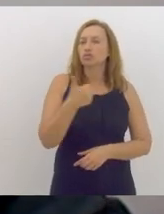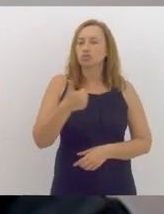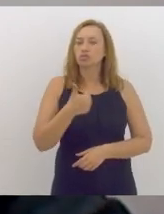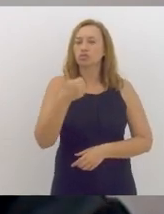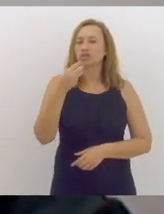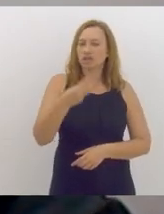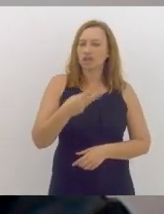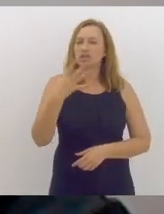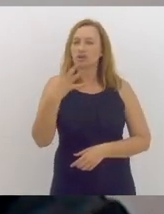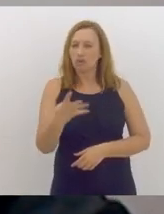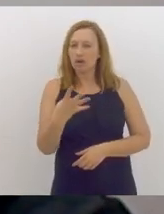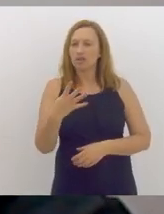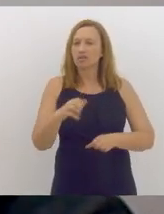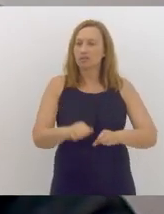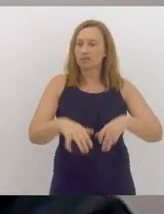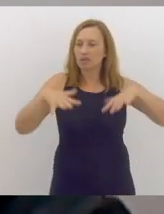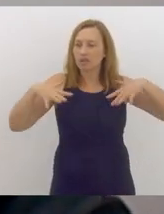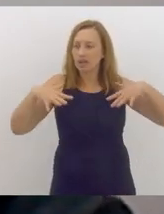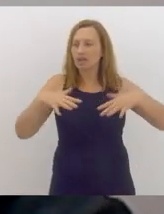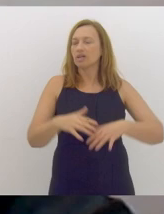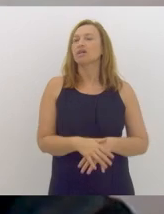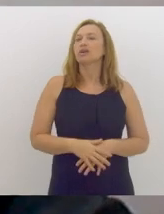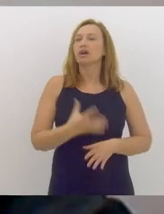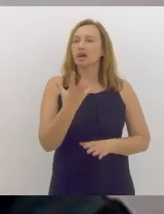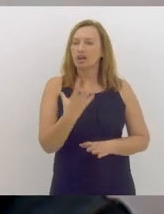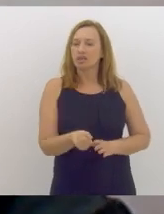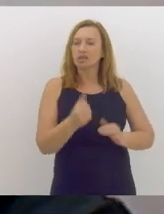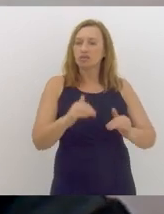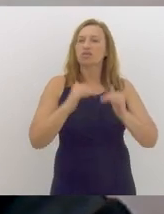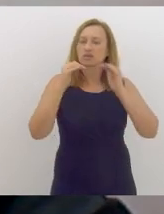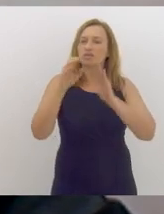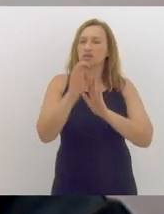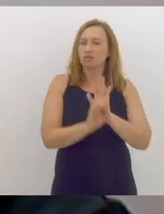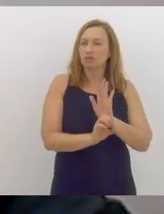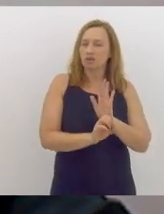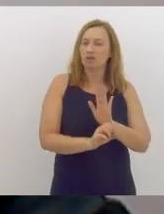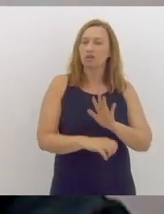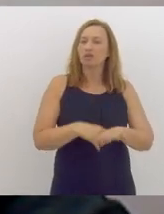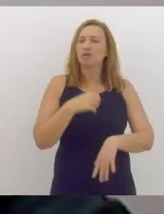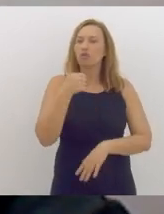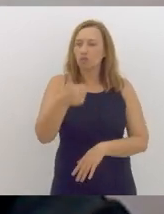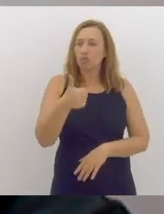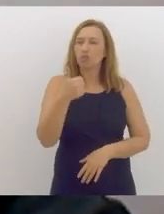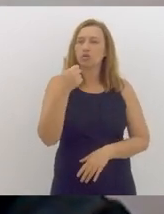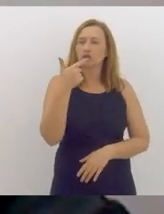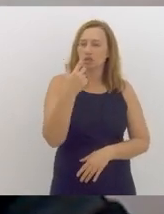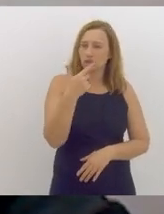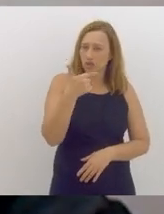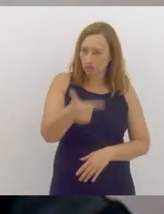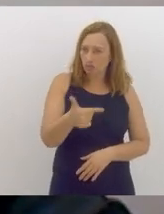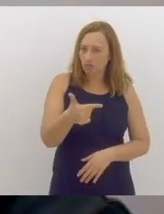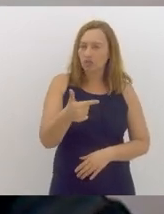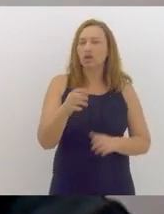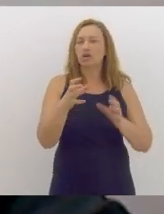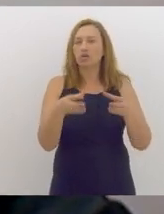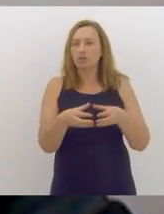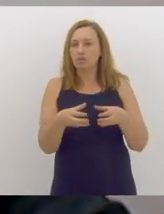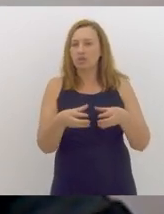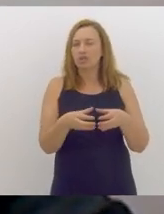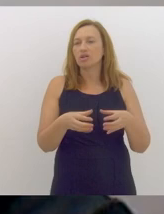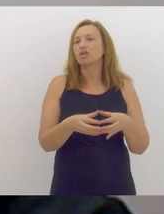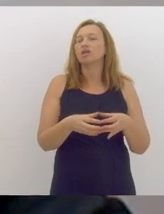3 e 4 de plenário, favorável com subemenda às emendas de número 1 e 2 da Comissão de Direitos